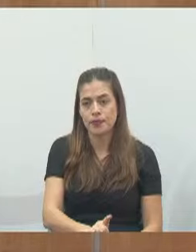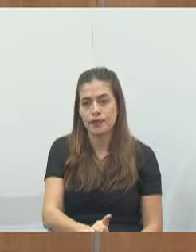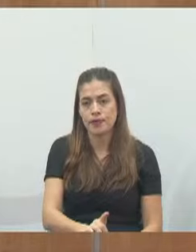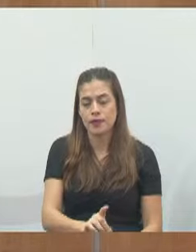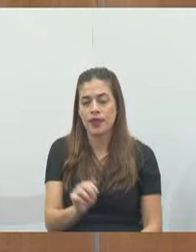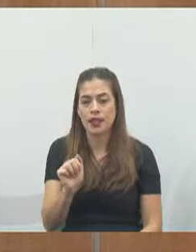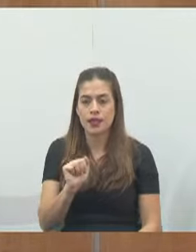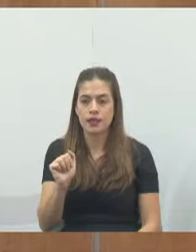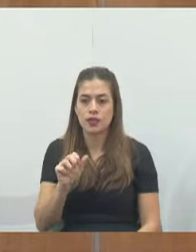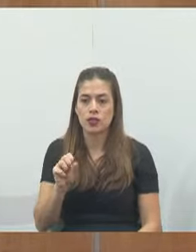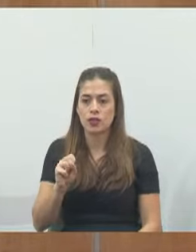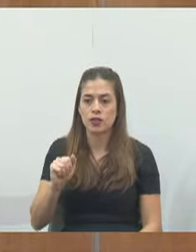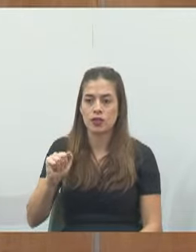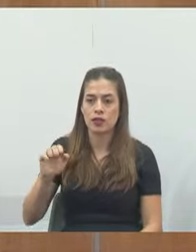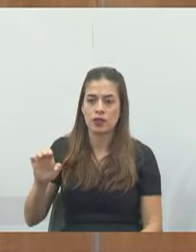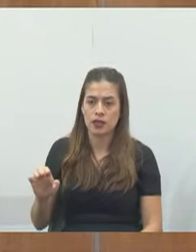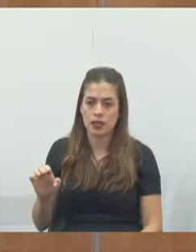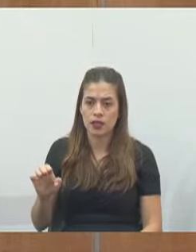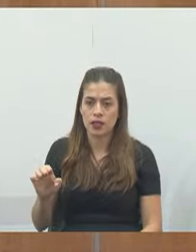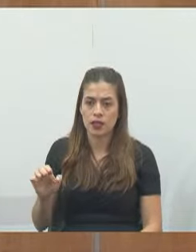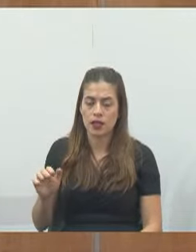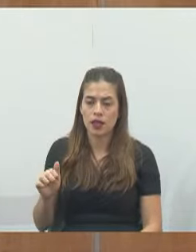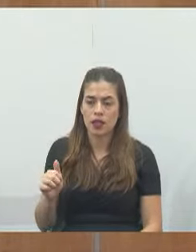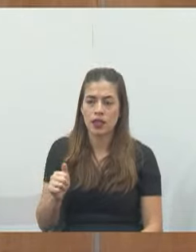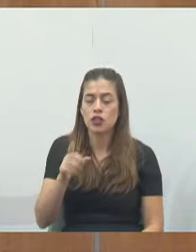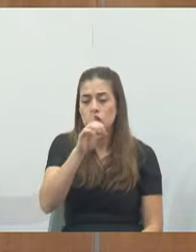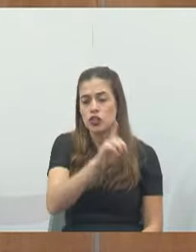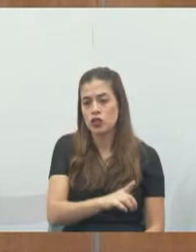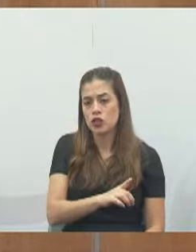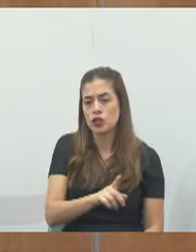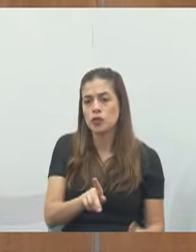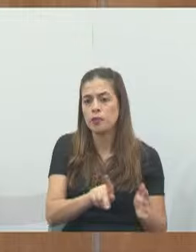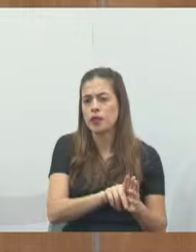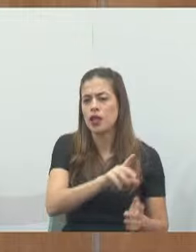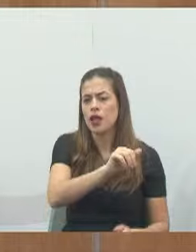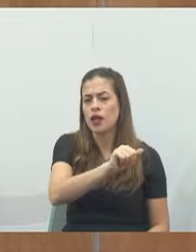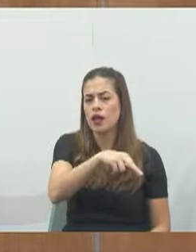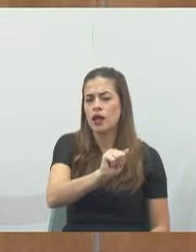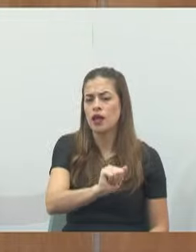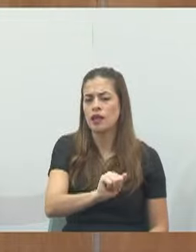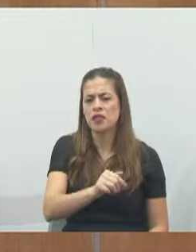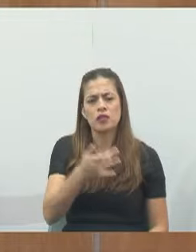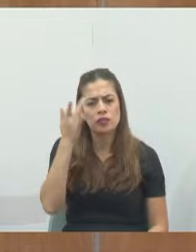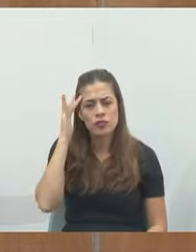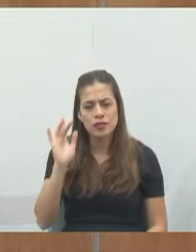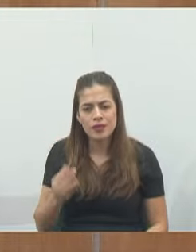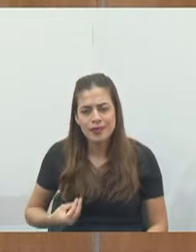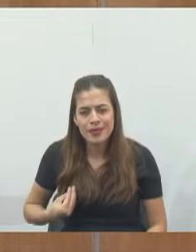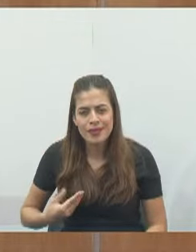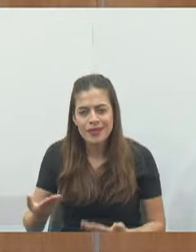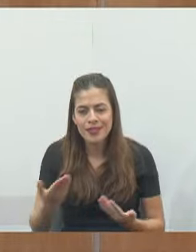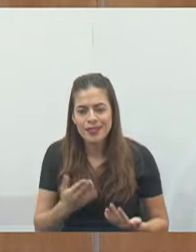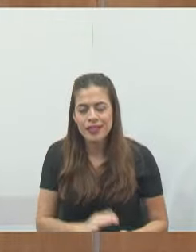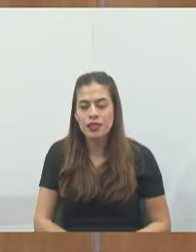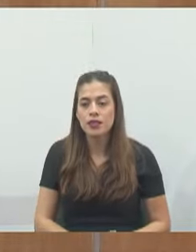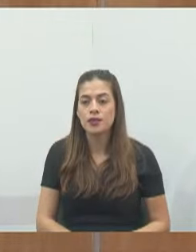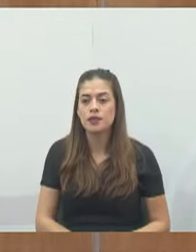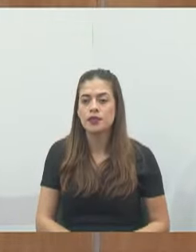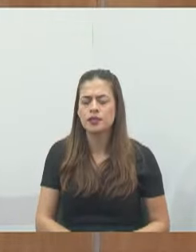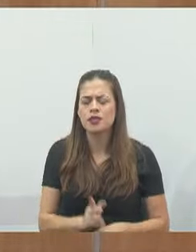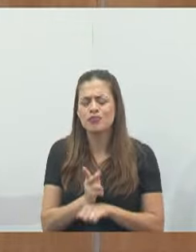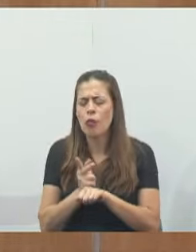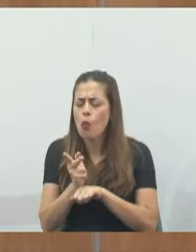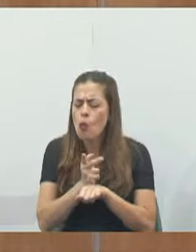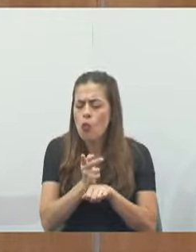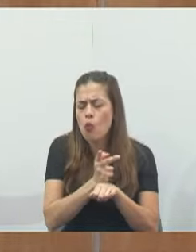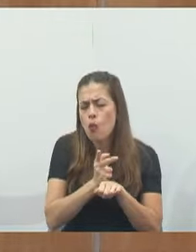SAI virou diretor de patrimônio, a Ana, não sei se está aqui hoje presente. Tá? Então, eu procurei ao